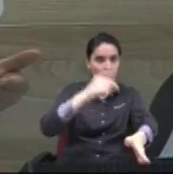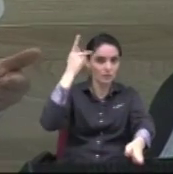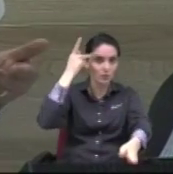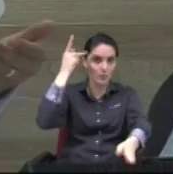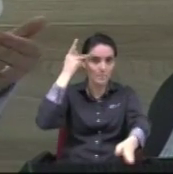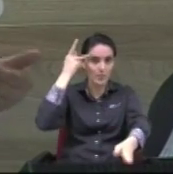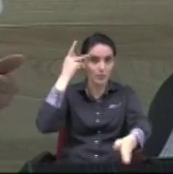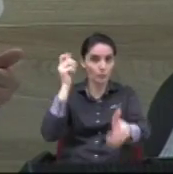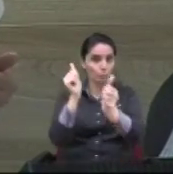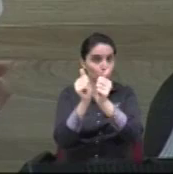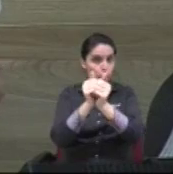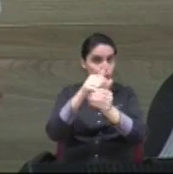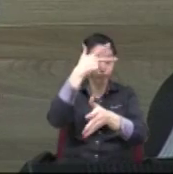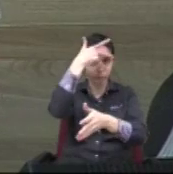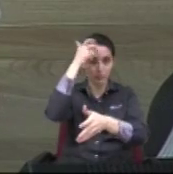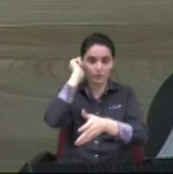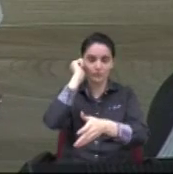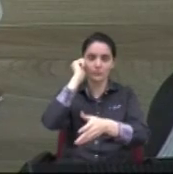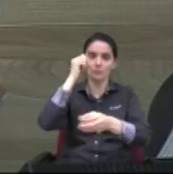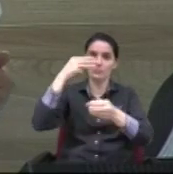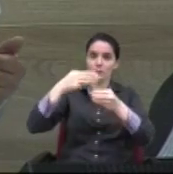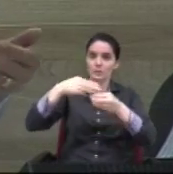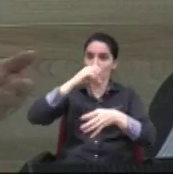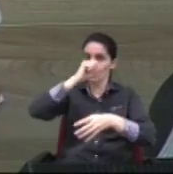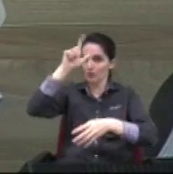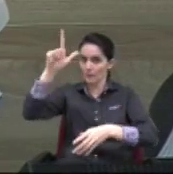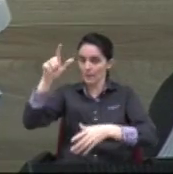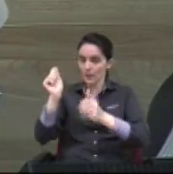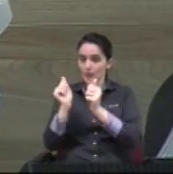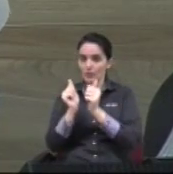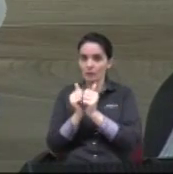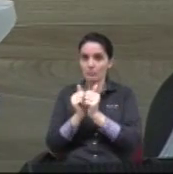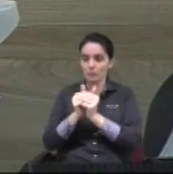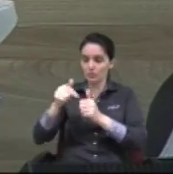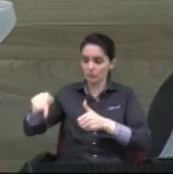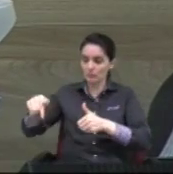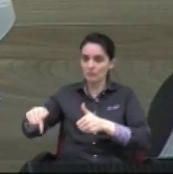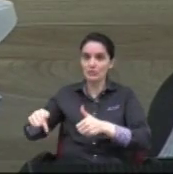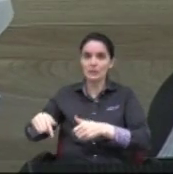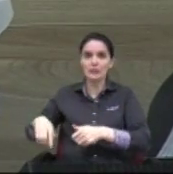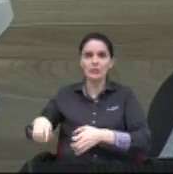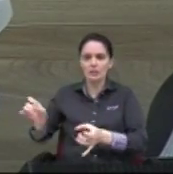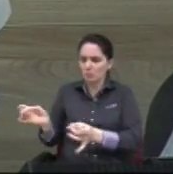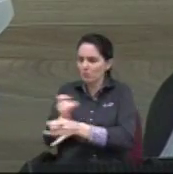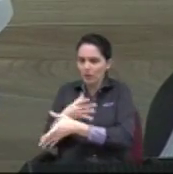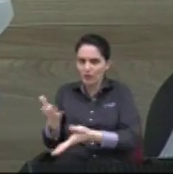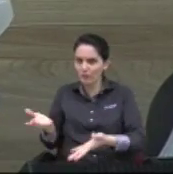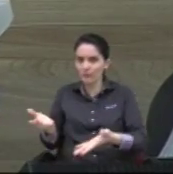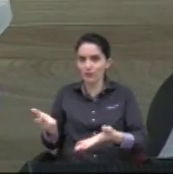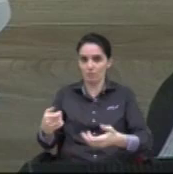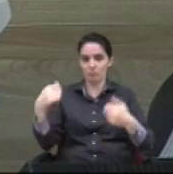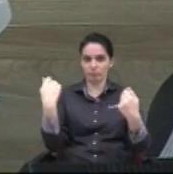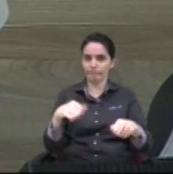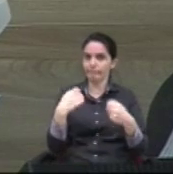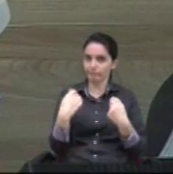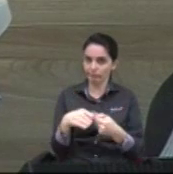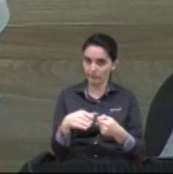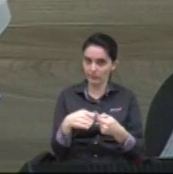do terreno por parte do município para que seja executada a obra. Cabe ressaltar